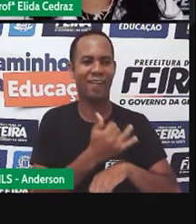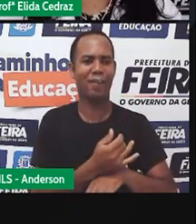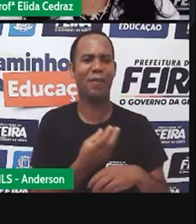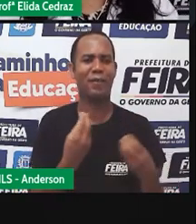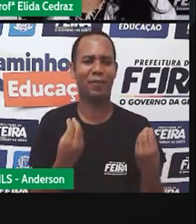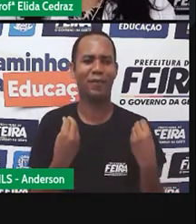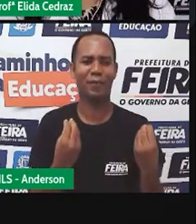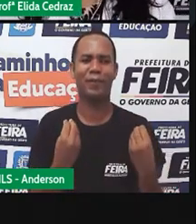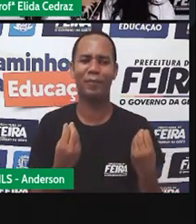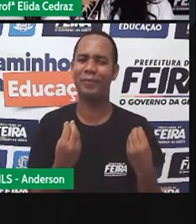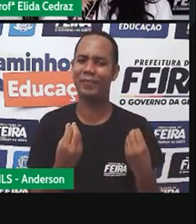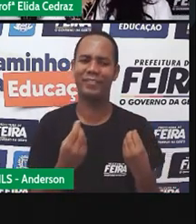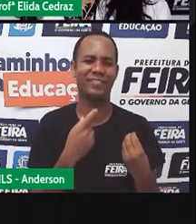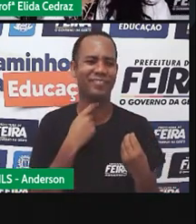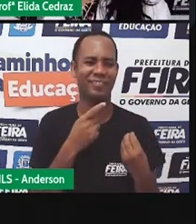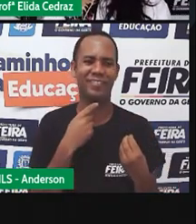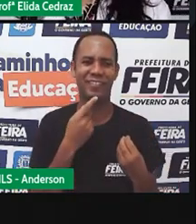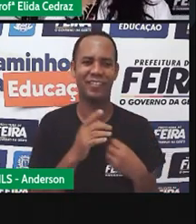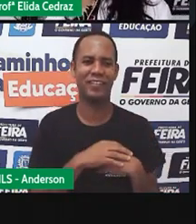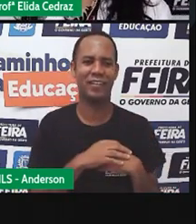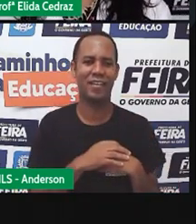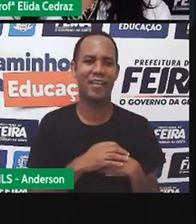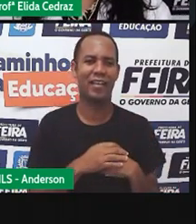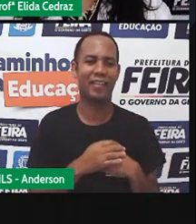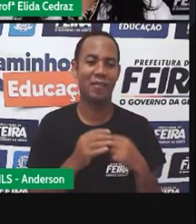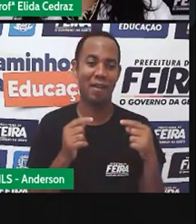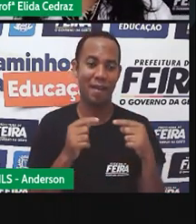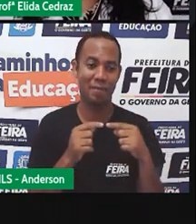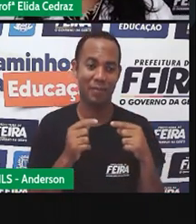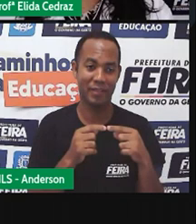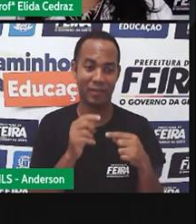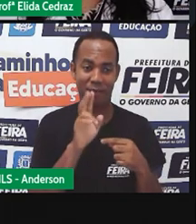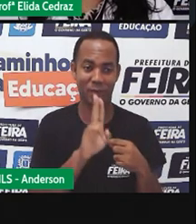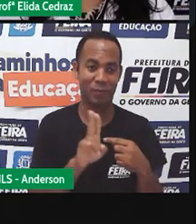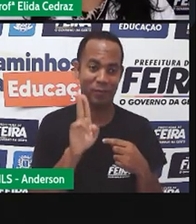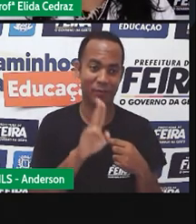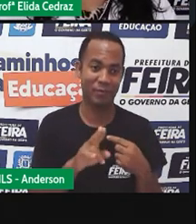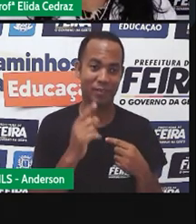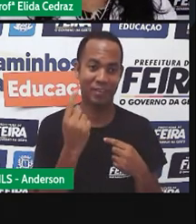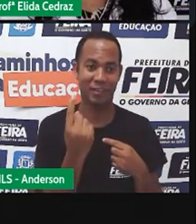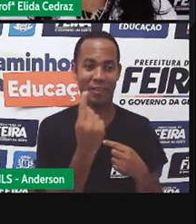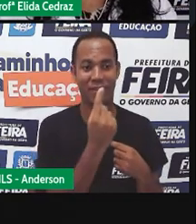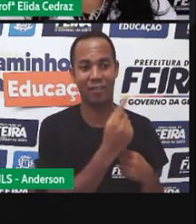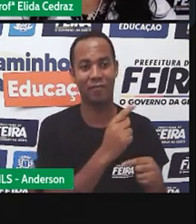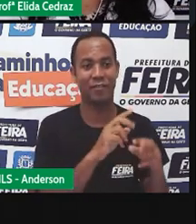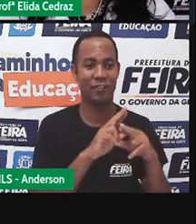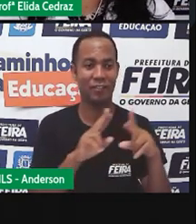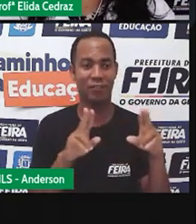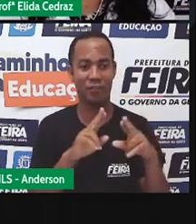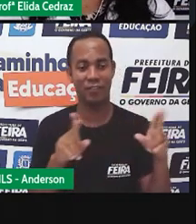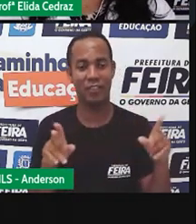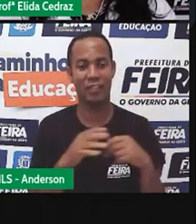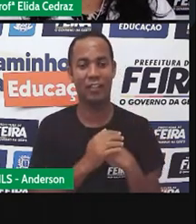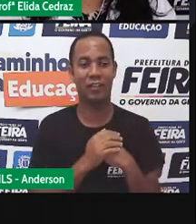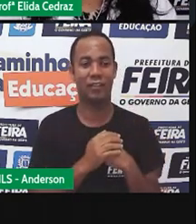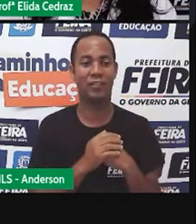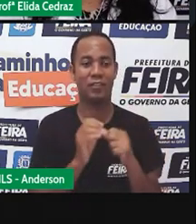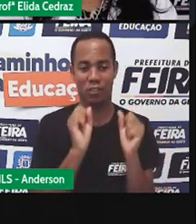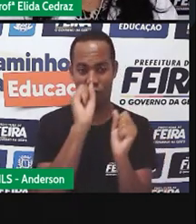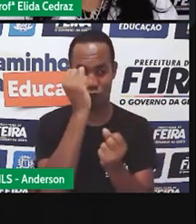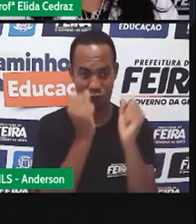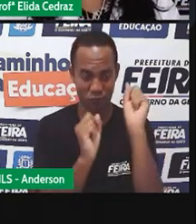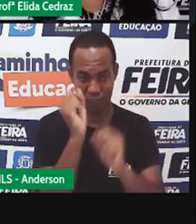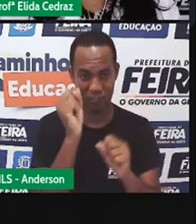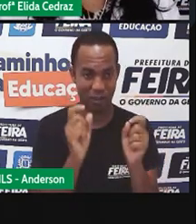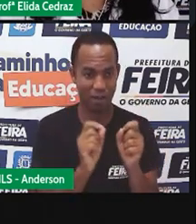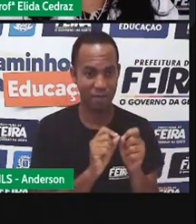A finalidade e a utilidade dos objetos que serão produzidos pela indústria